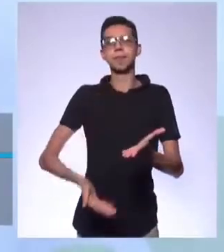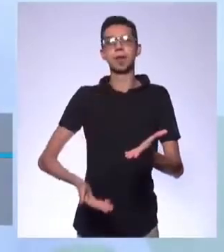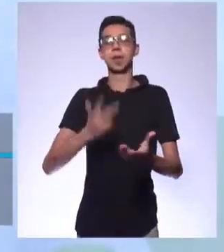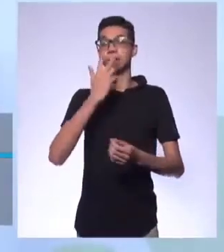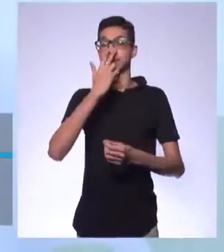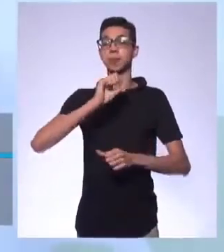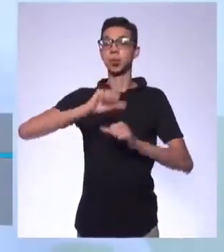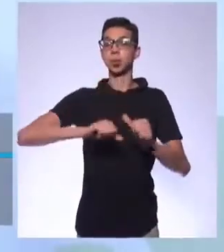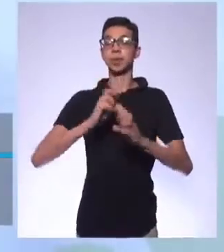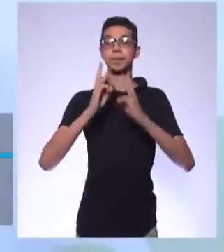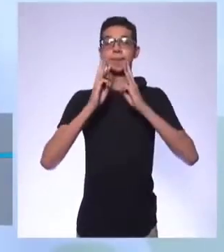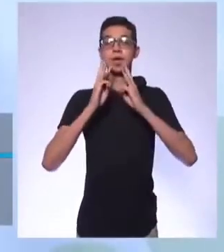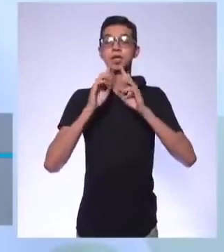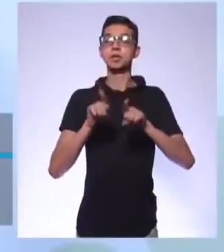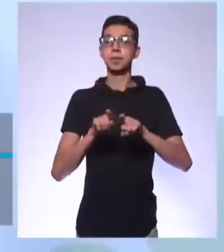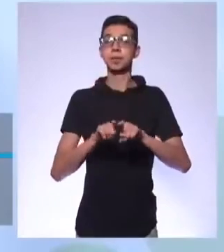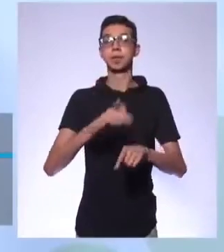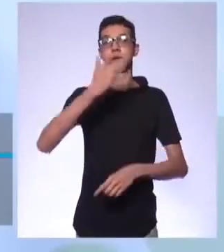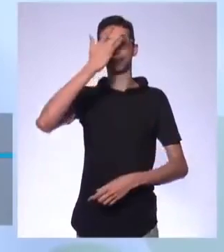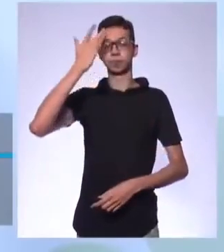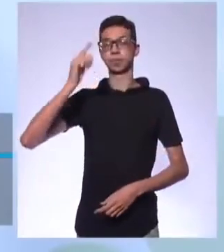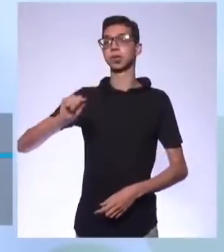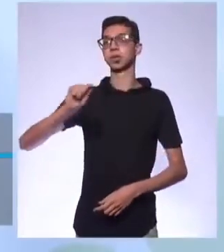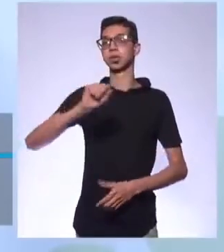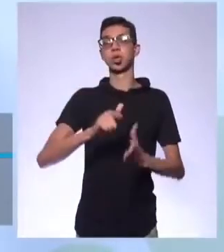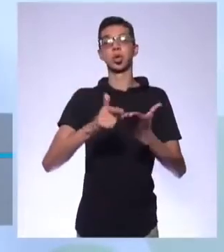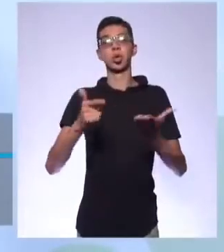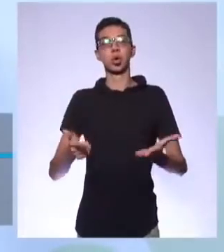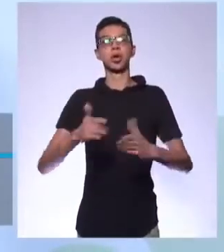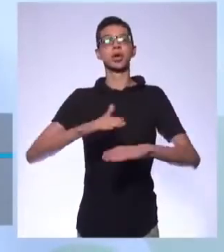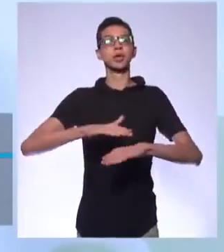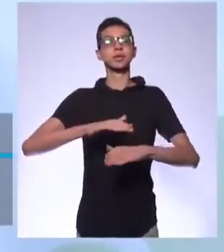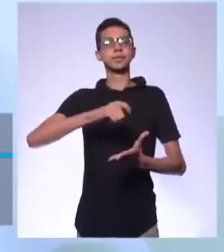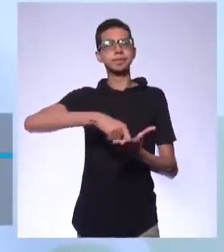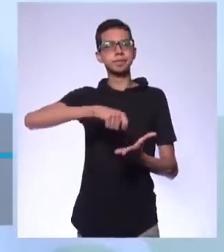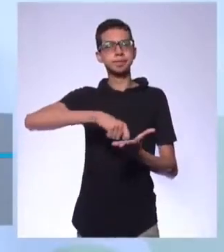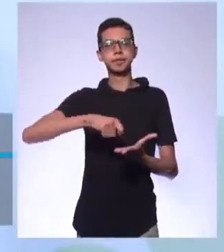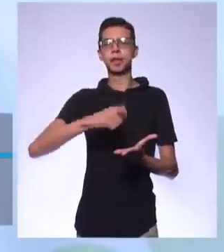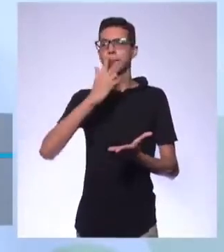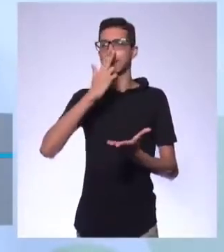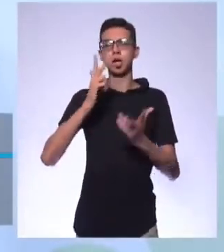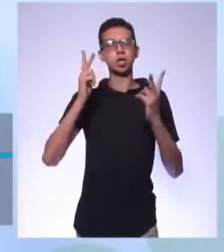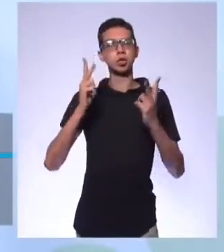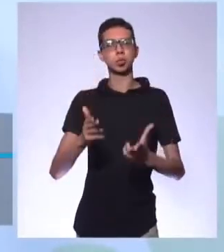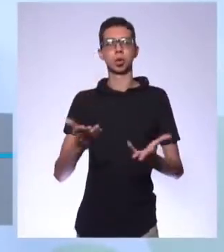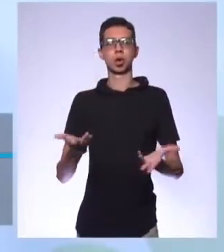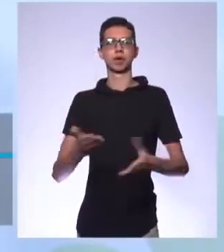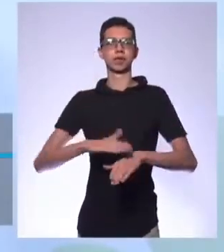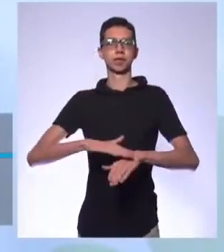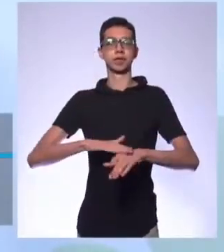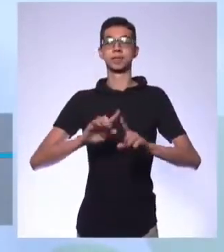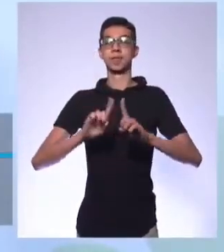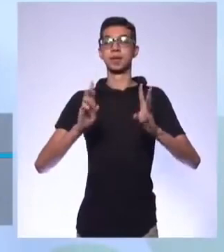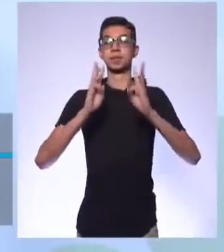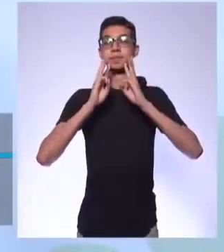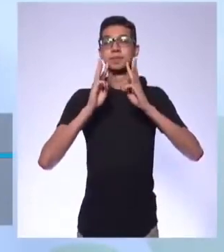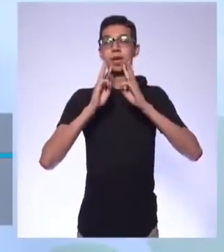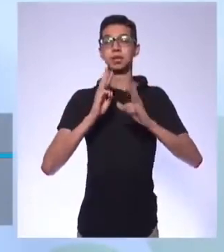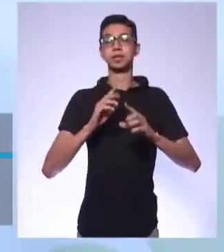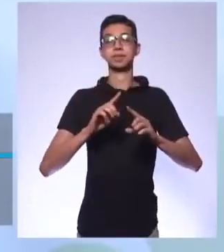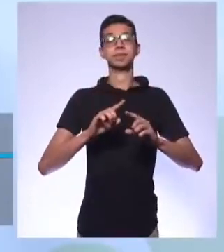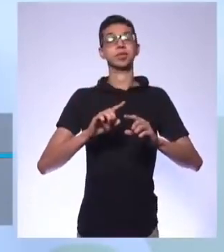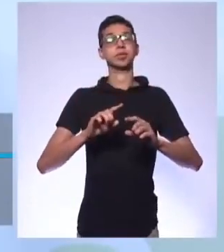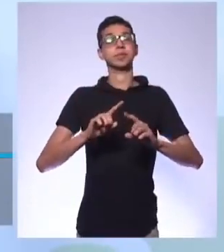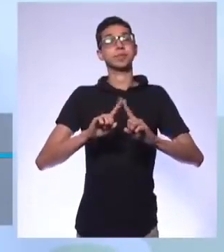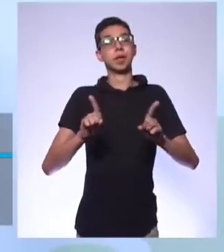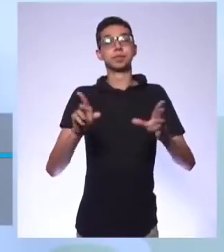e que os jornalistas também acabem indo por esse caminho, e a gente tem um monte de marketing, a gente não tem mais ali o produto, já não tem mais a qualidade da